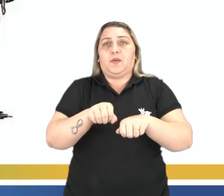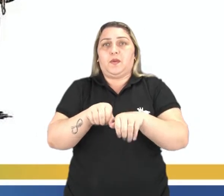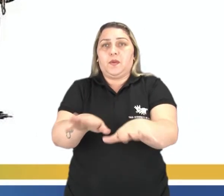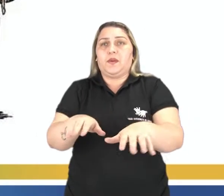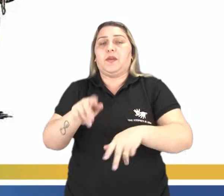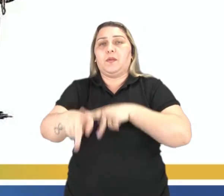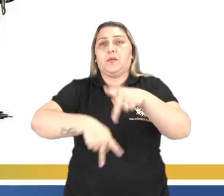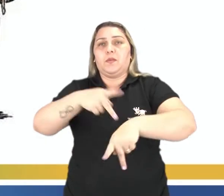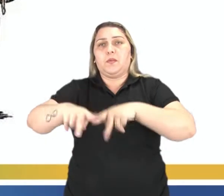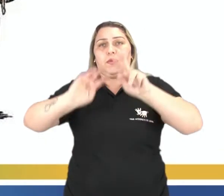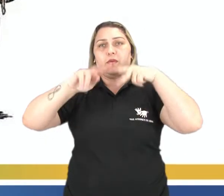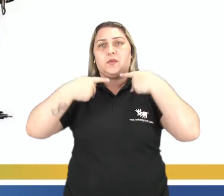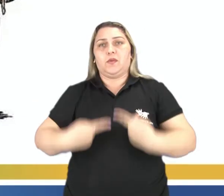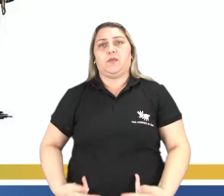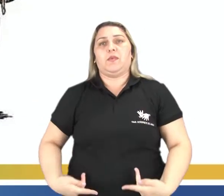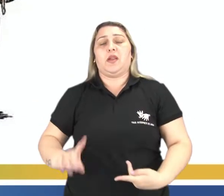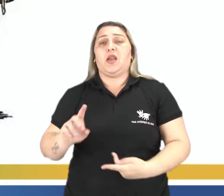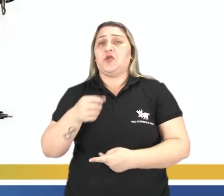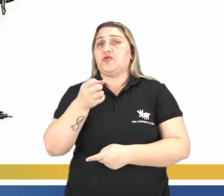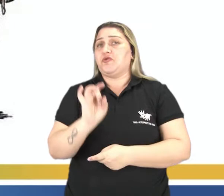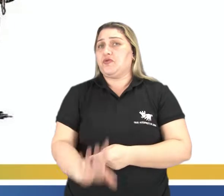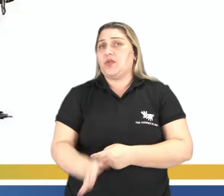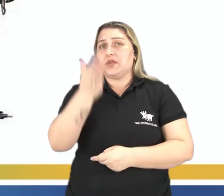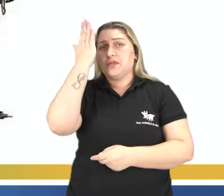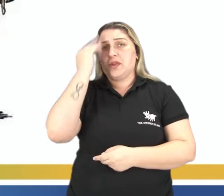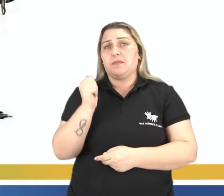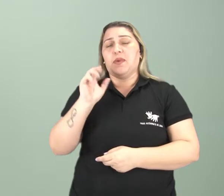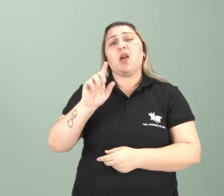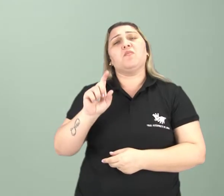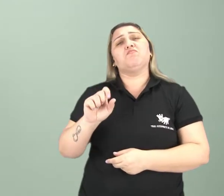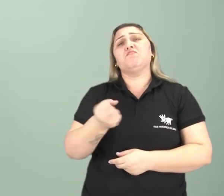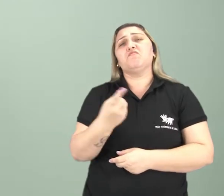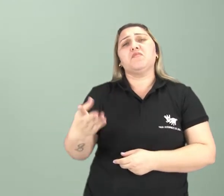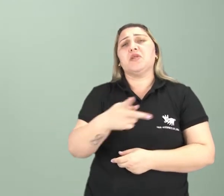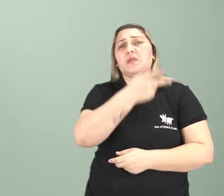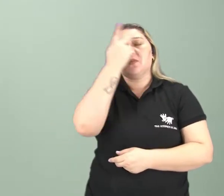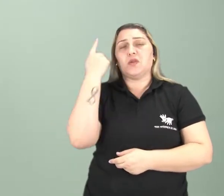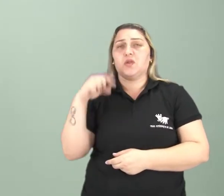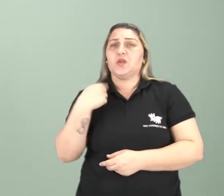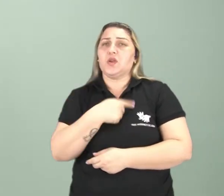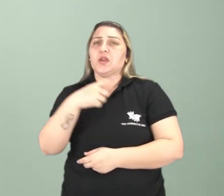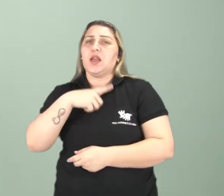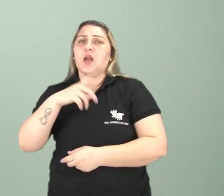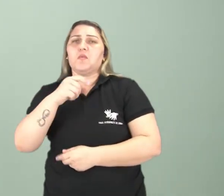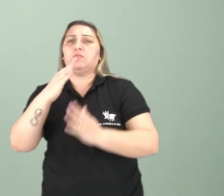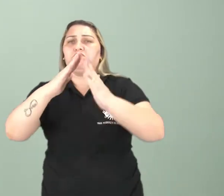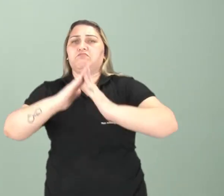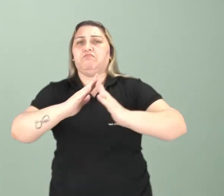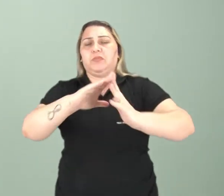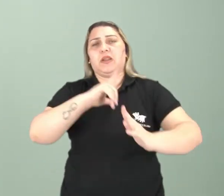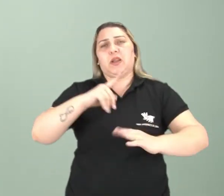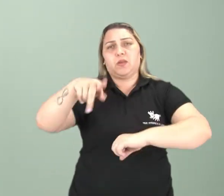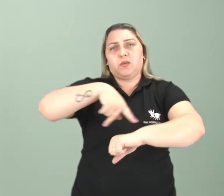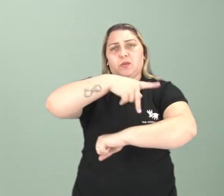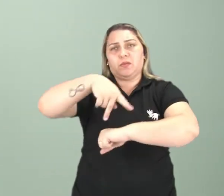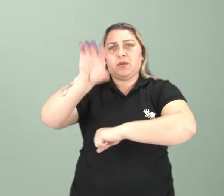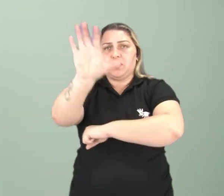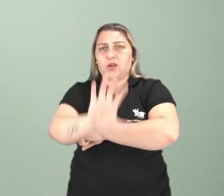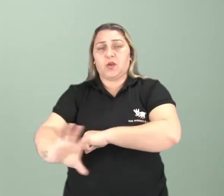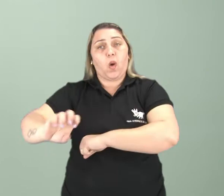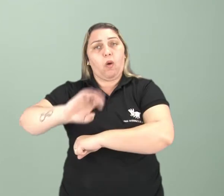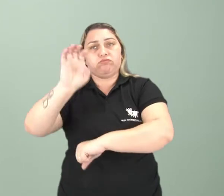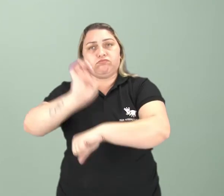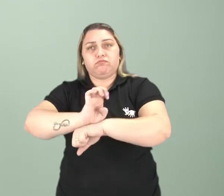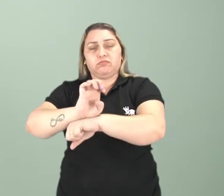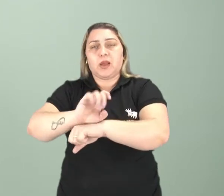diversas populações humanas. Então não é só saber quantas pessoas nós temos, quantos habitantes nós temos em um país, em uma região ou um